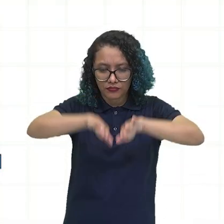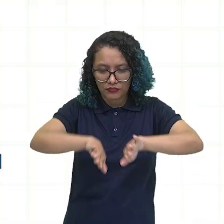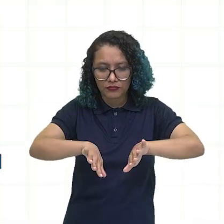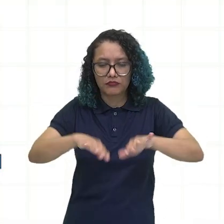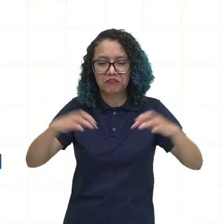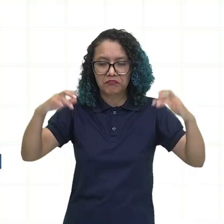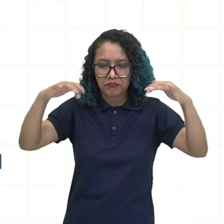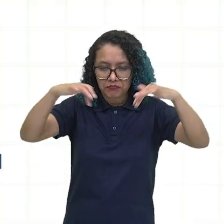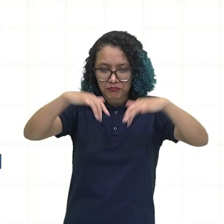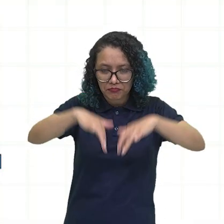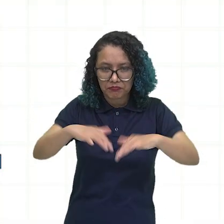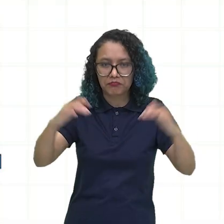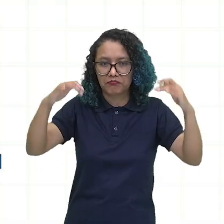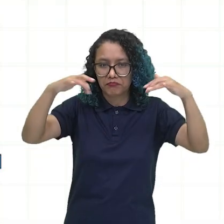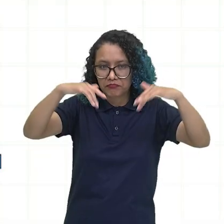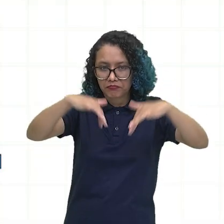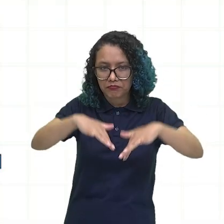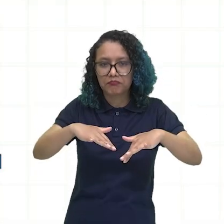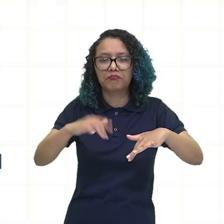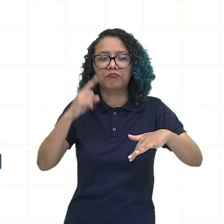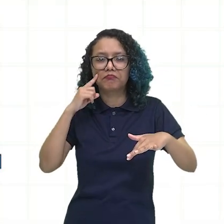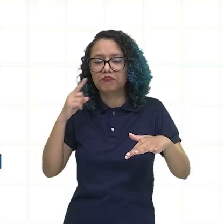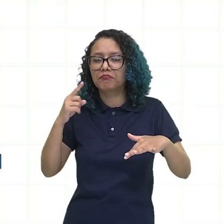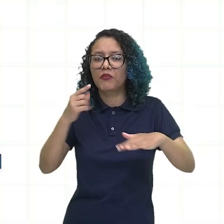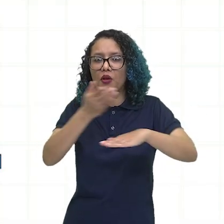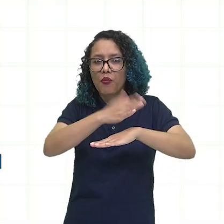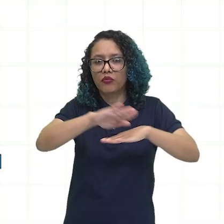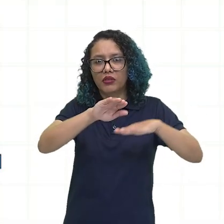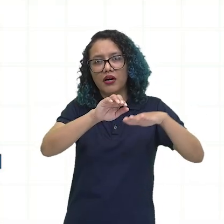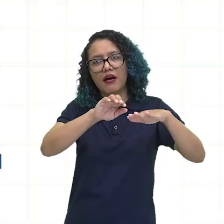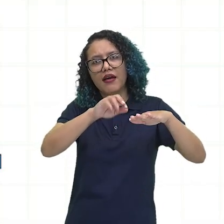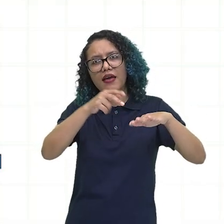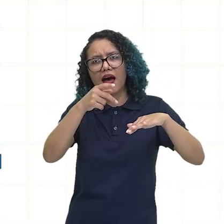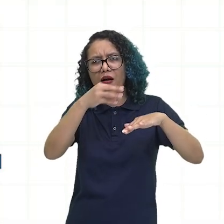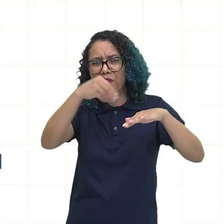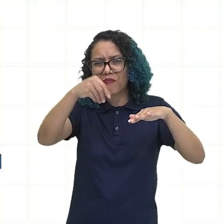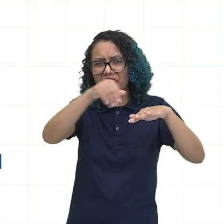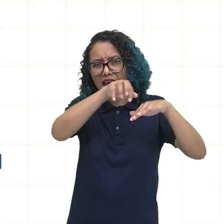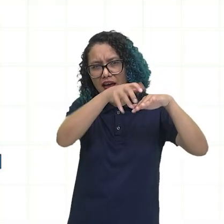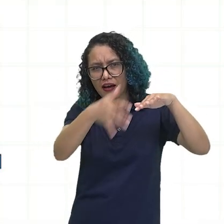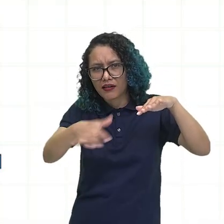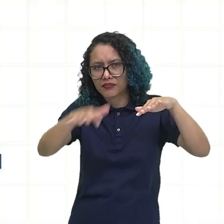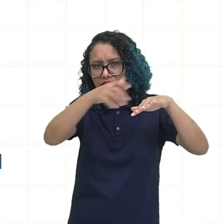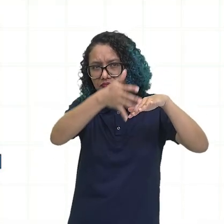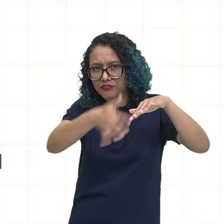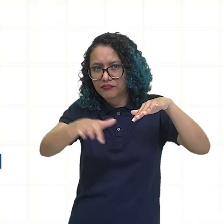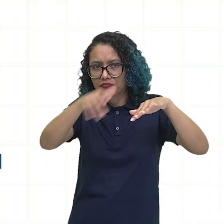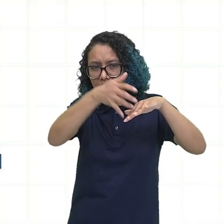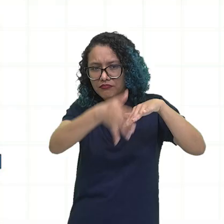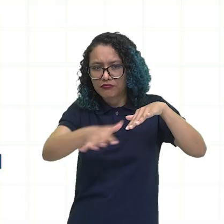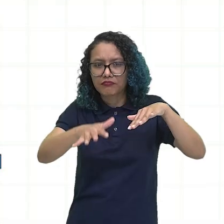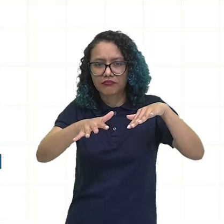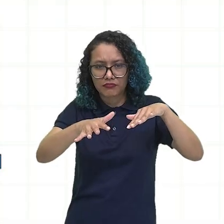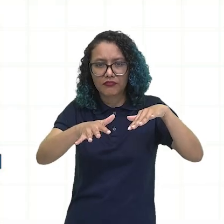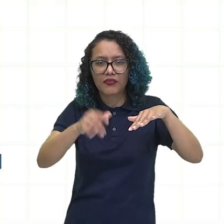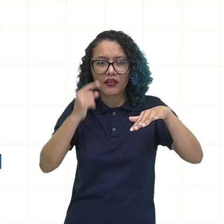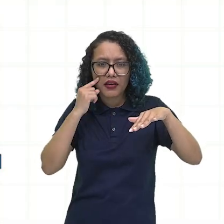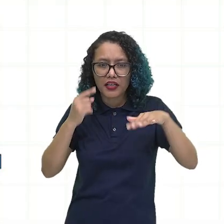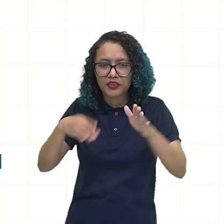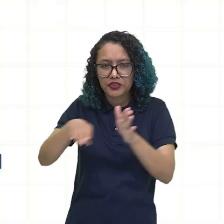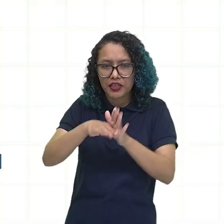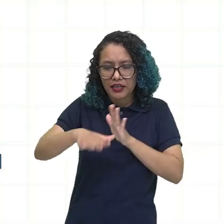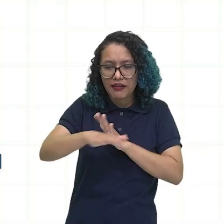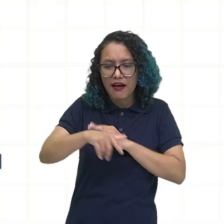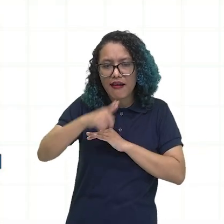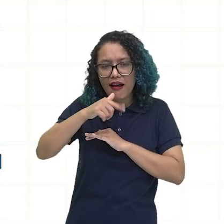Vai caindo aqui das montanhas os sedimentos que vai até a bacia e, ó, vai